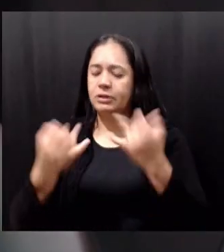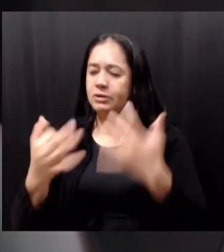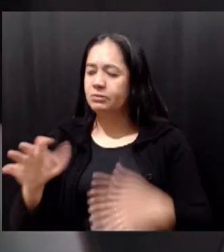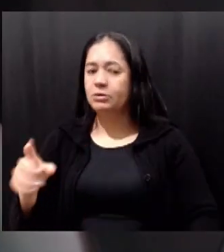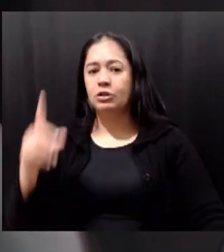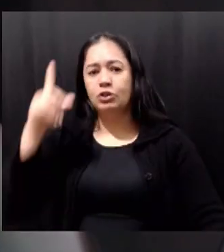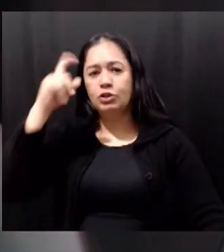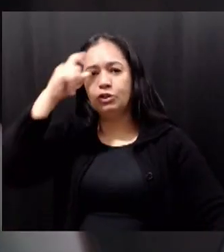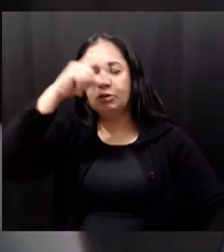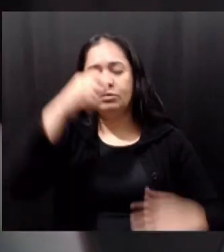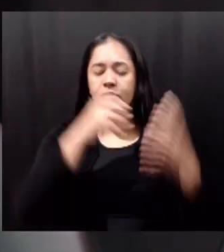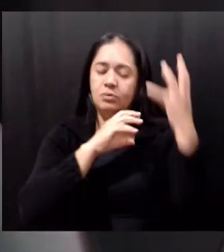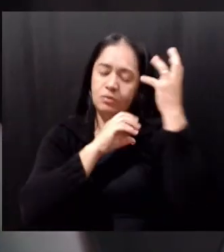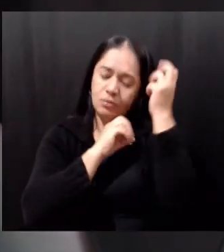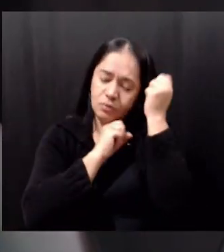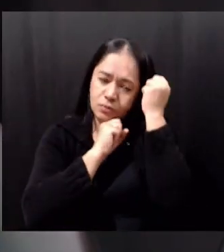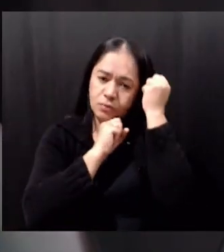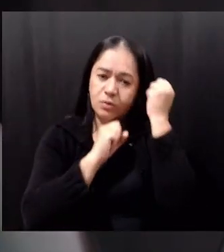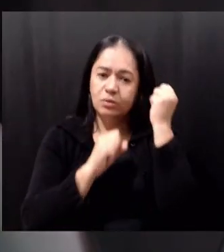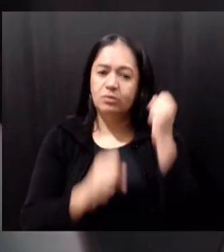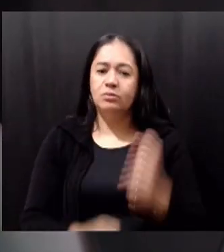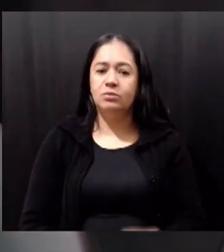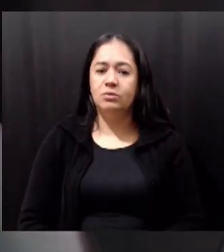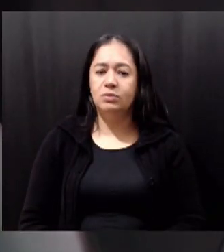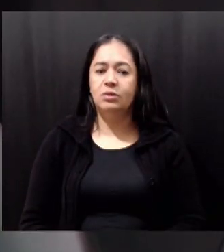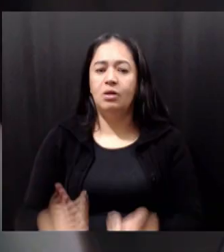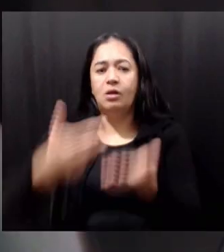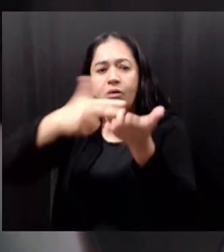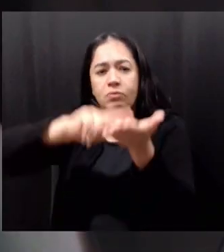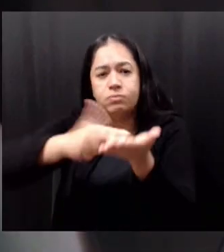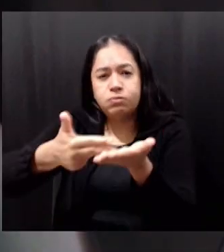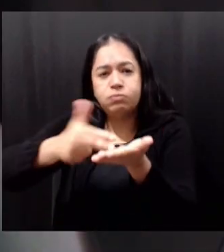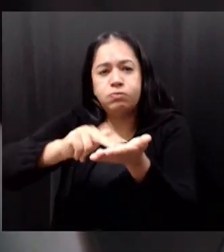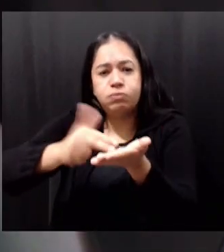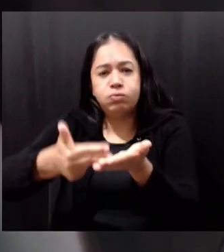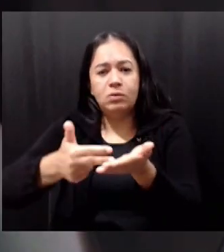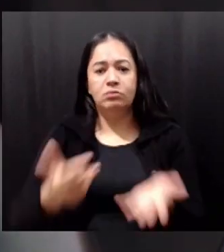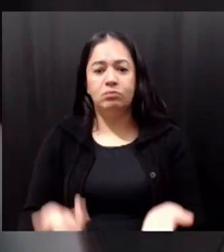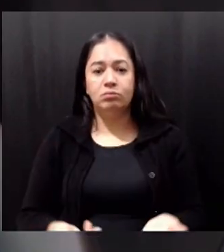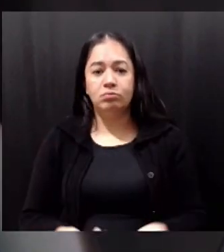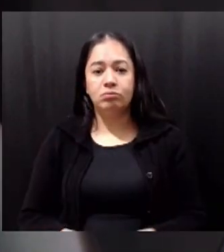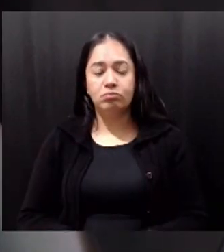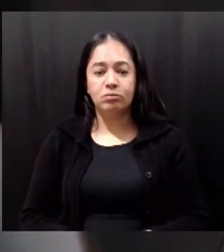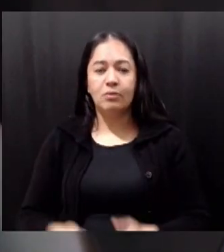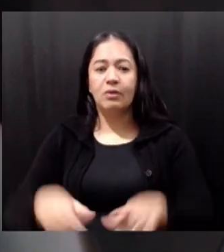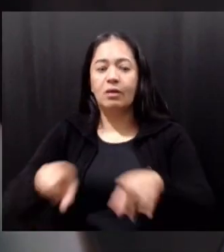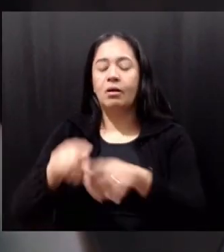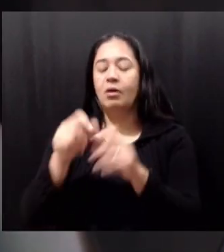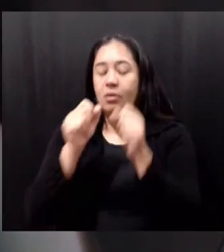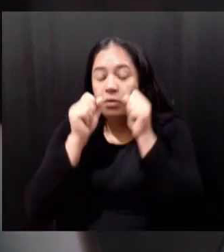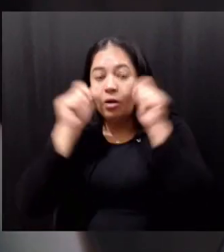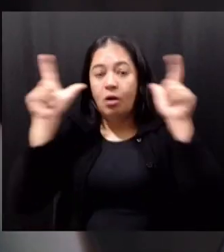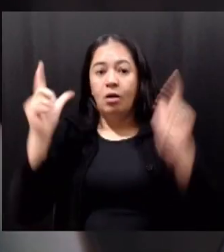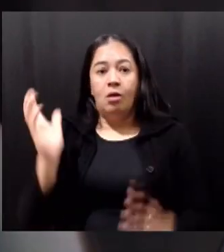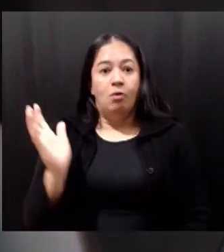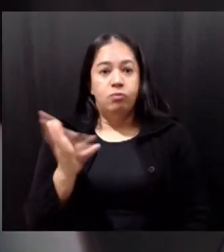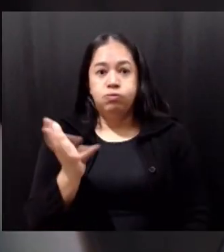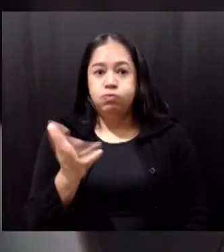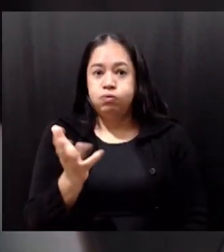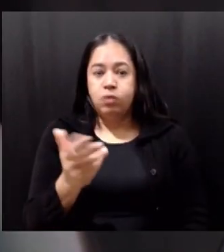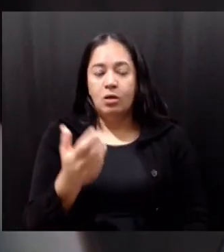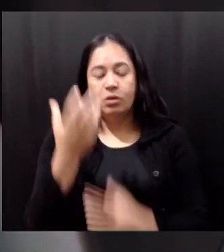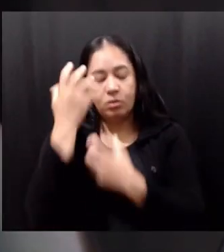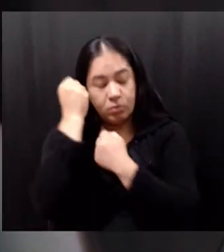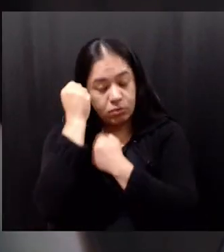pessoas que relatam insônia, né, o acordar acelerado, dormir acelerado, uma dificuldade